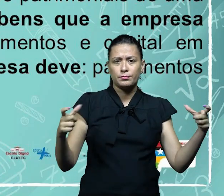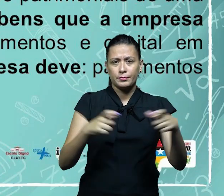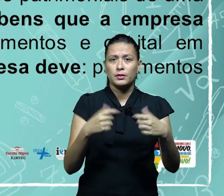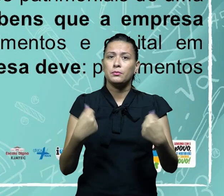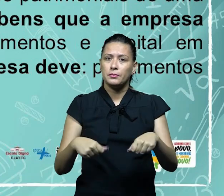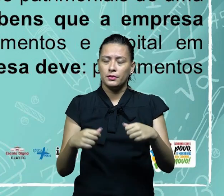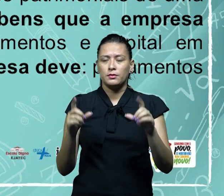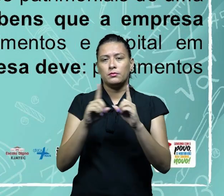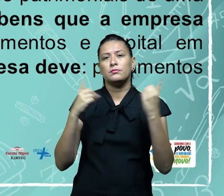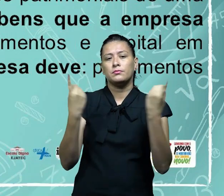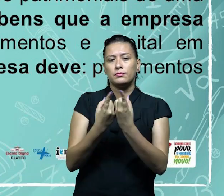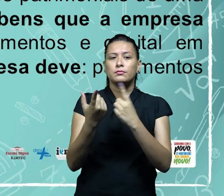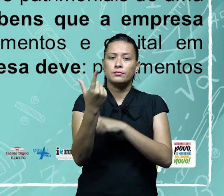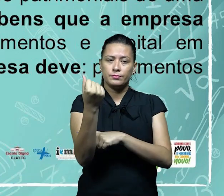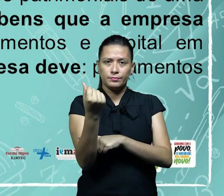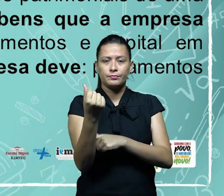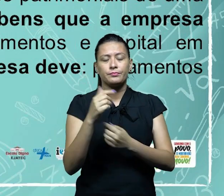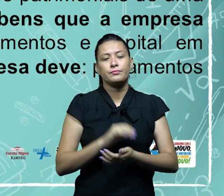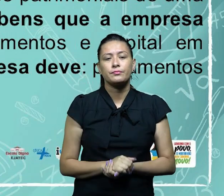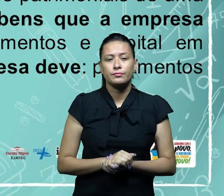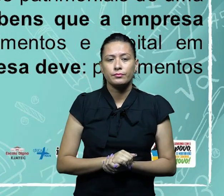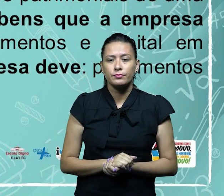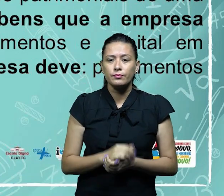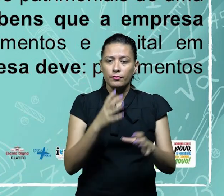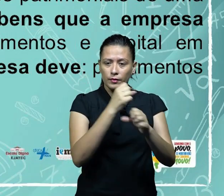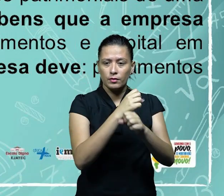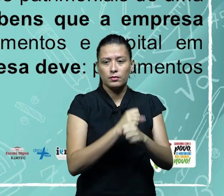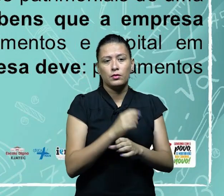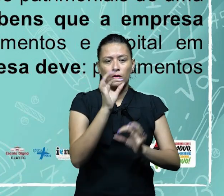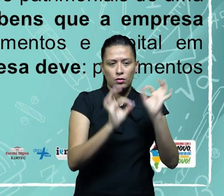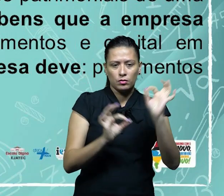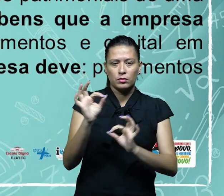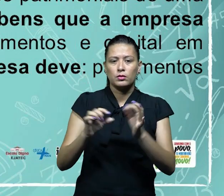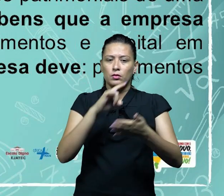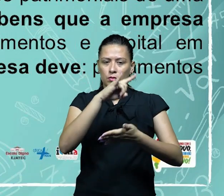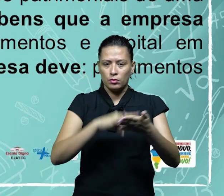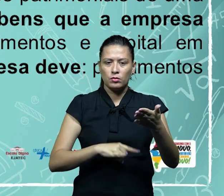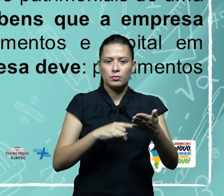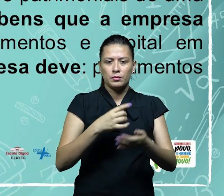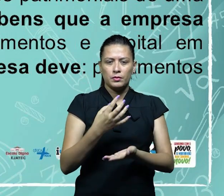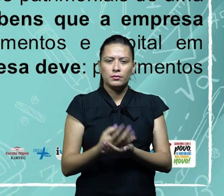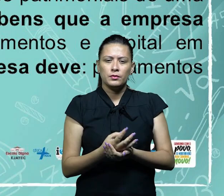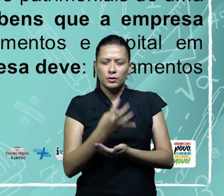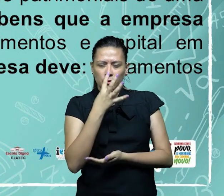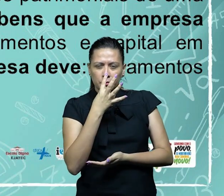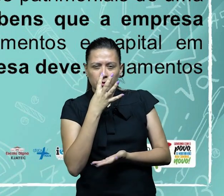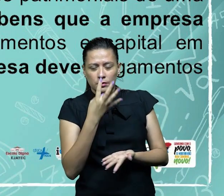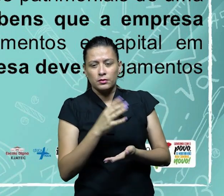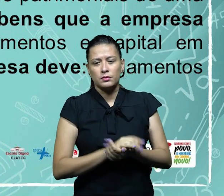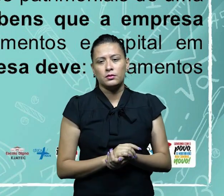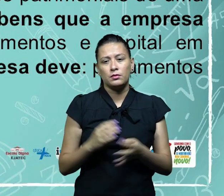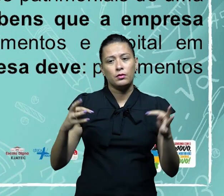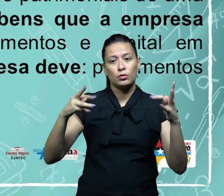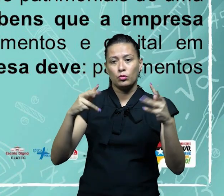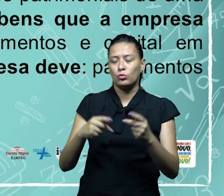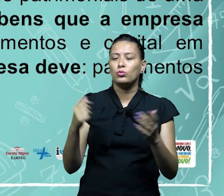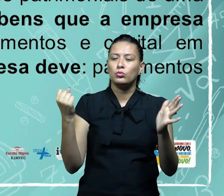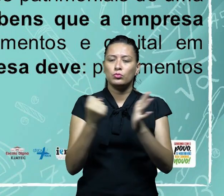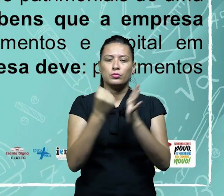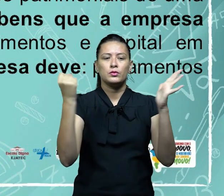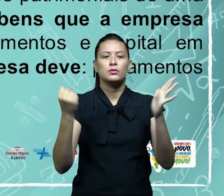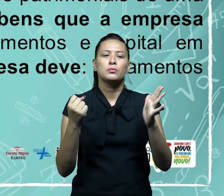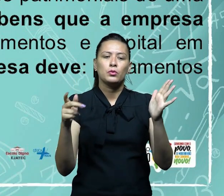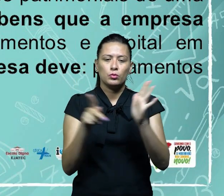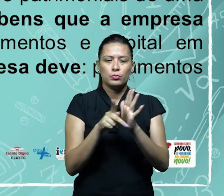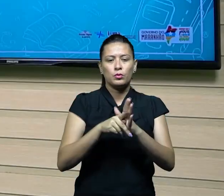ela organiza, documenta e analisa todos os passivos e ativos patrimoniais de uma empresa. Vamos ver o que é